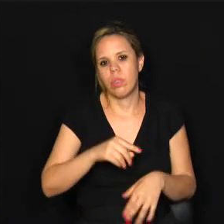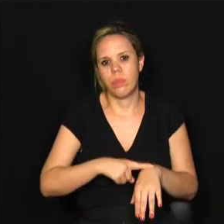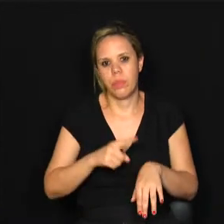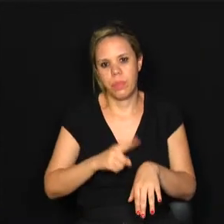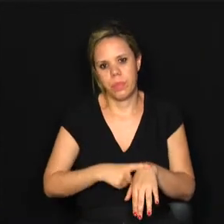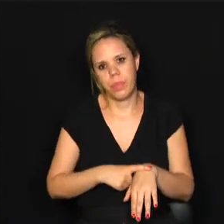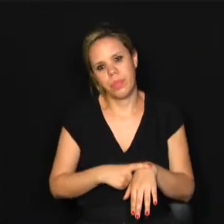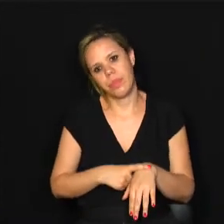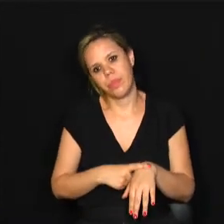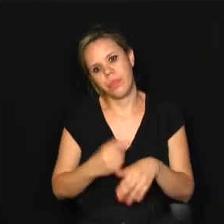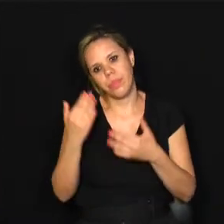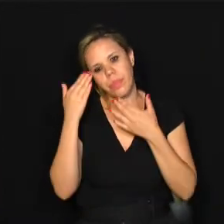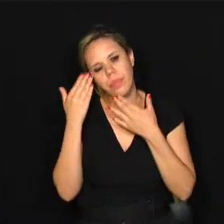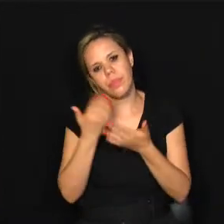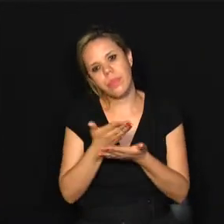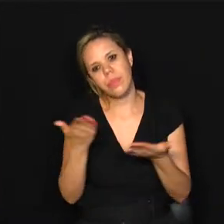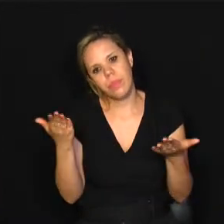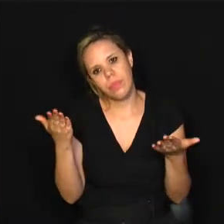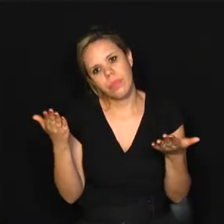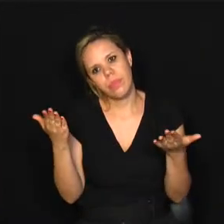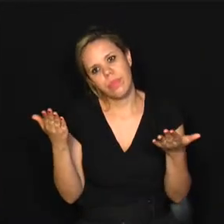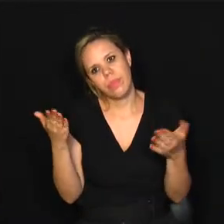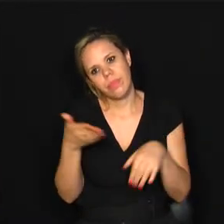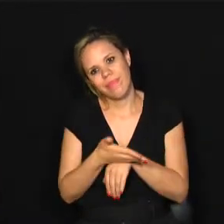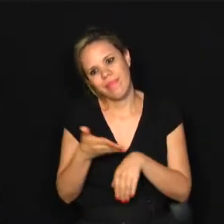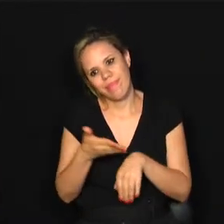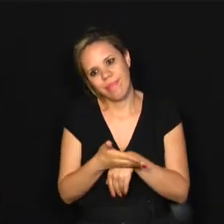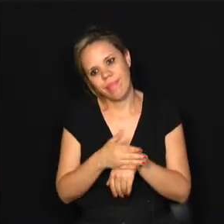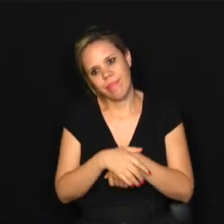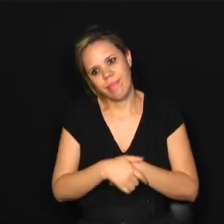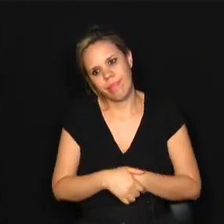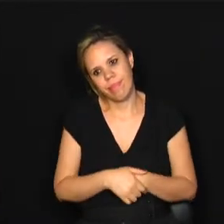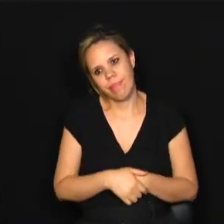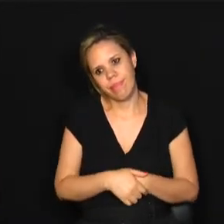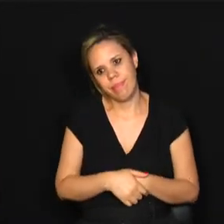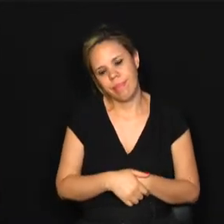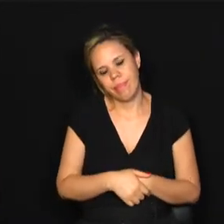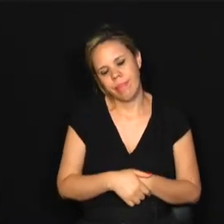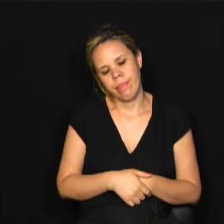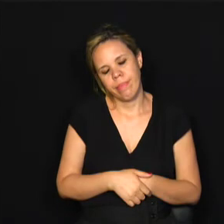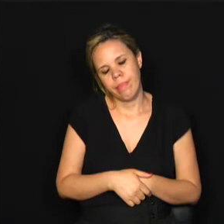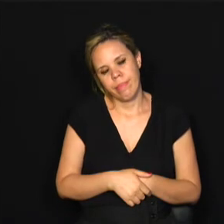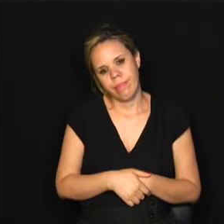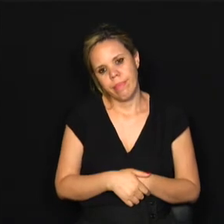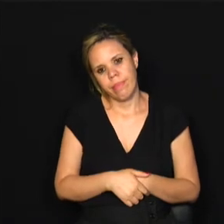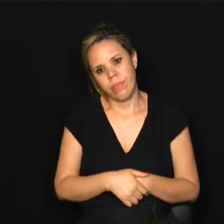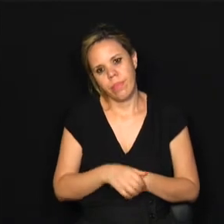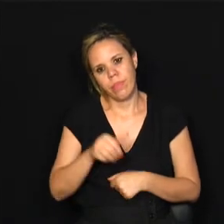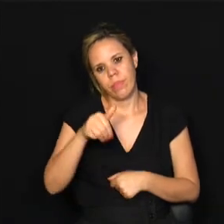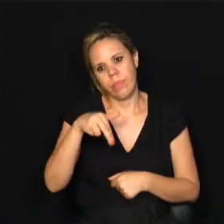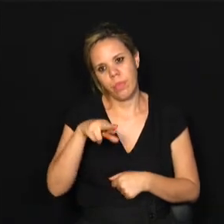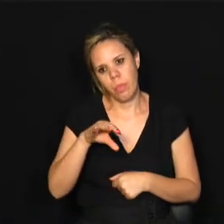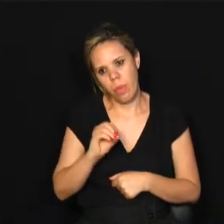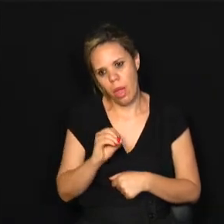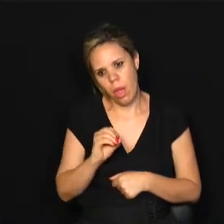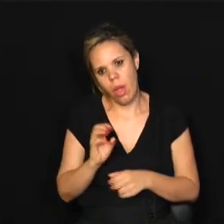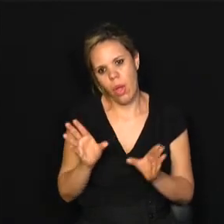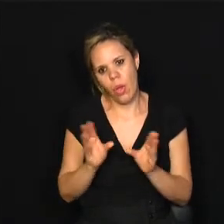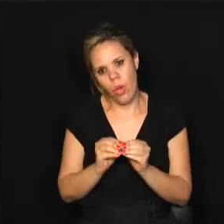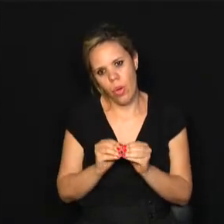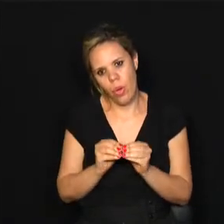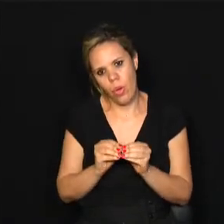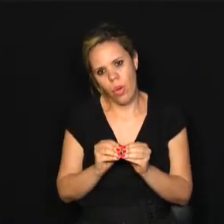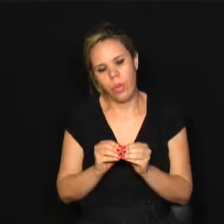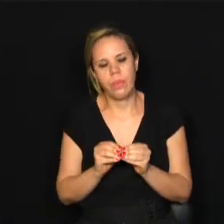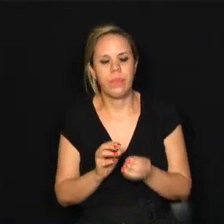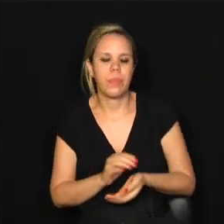Mas agradeço aí a sua participação. Mauro, suas considerações finais para a gente concluir